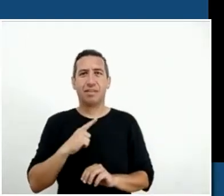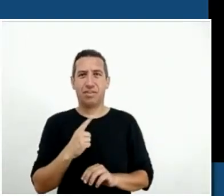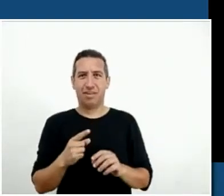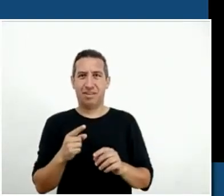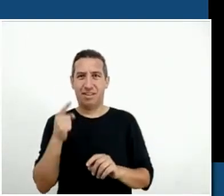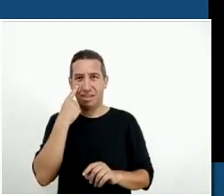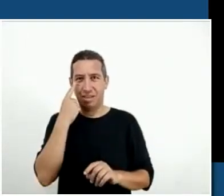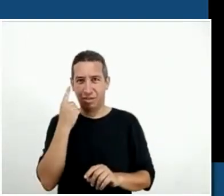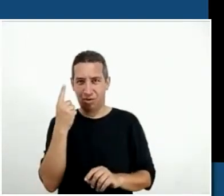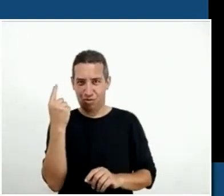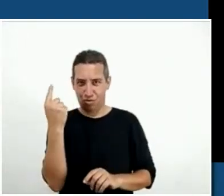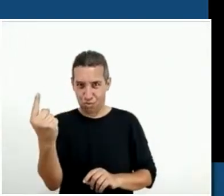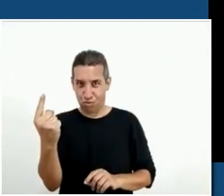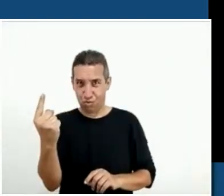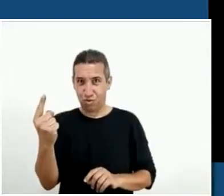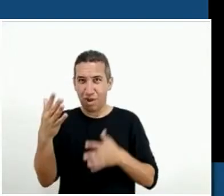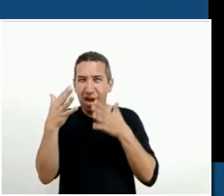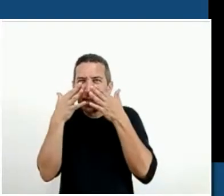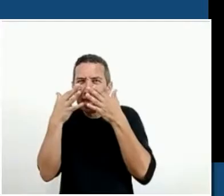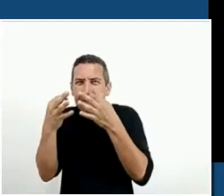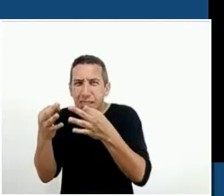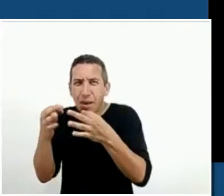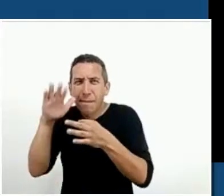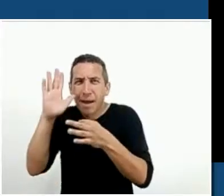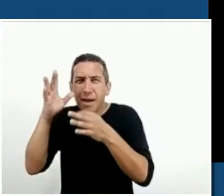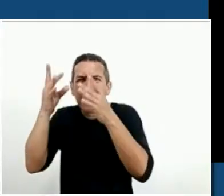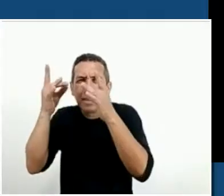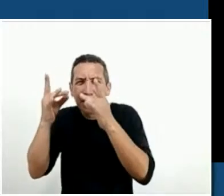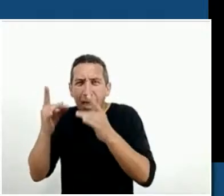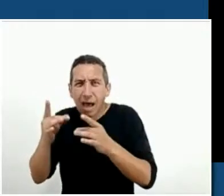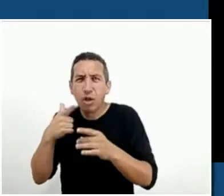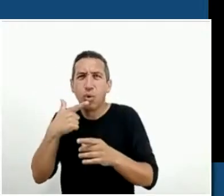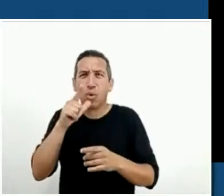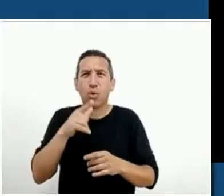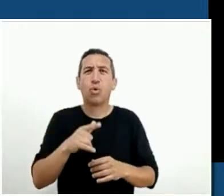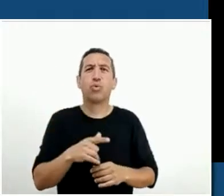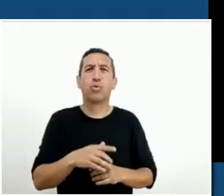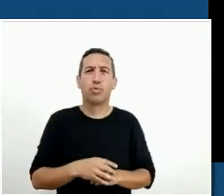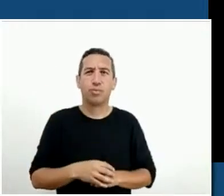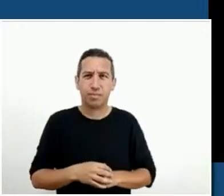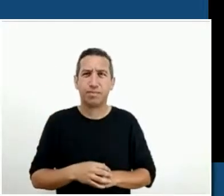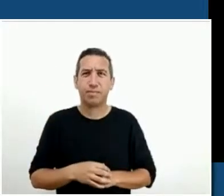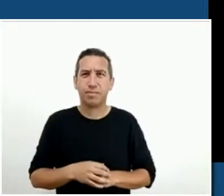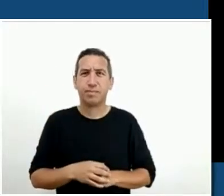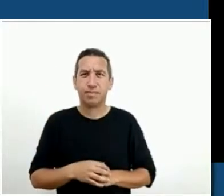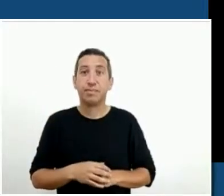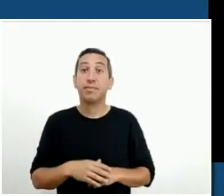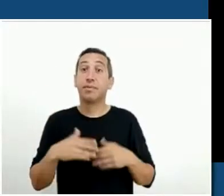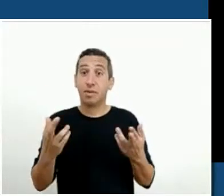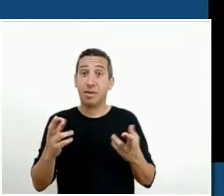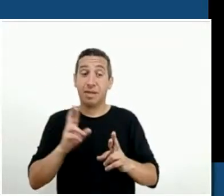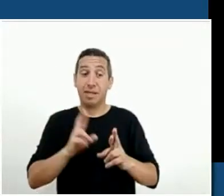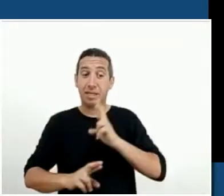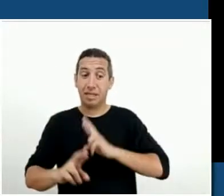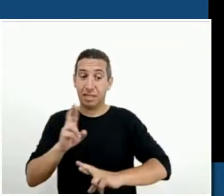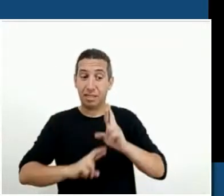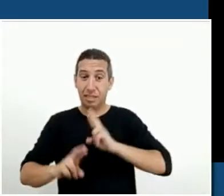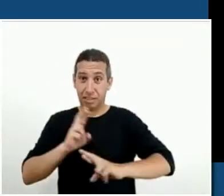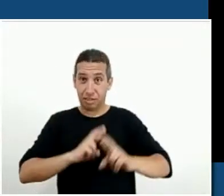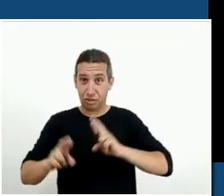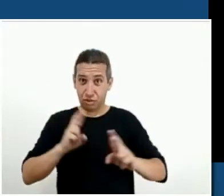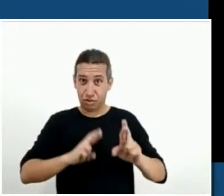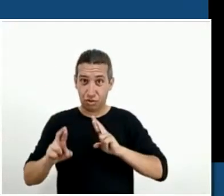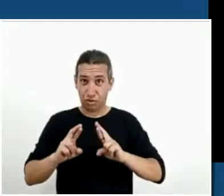prestar atenção a detalhes, o 2 ele não mantém atenção. Então, a relação entre os sintomas do